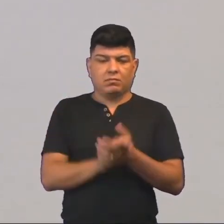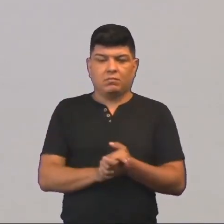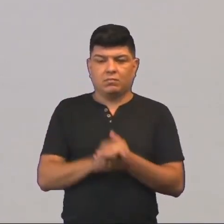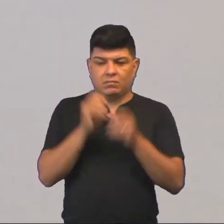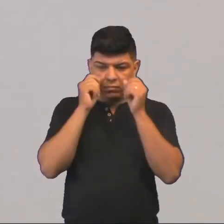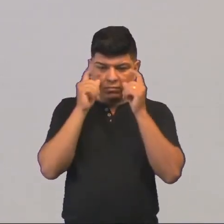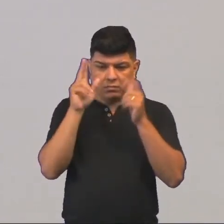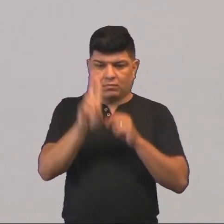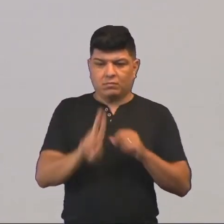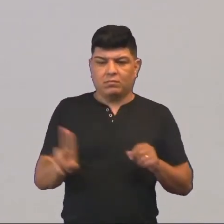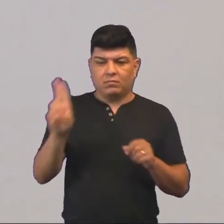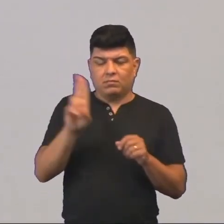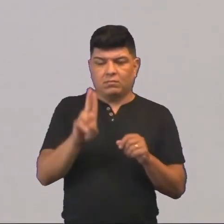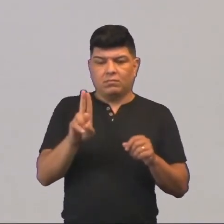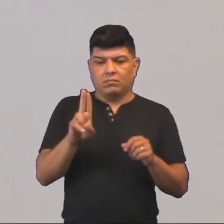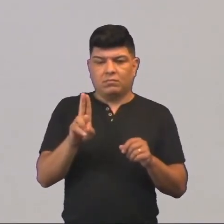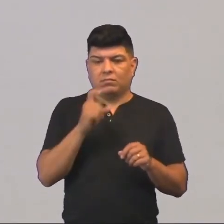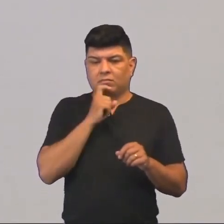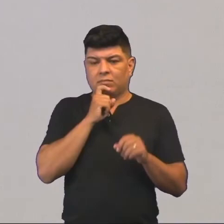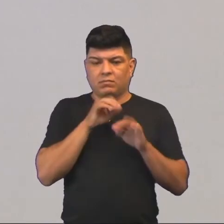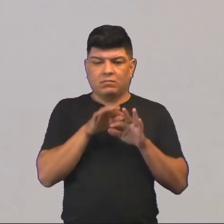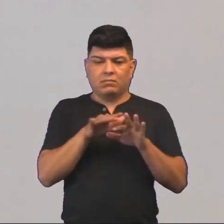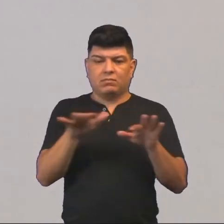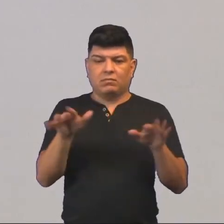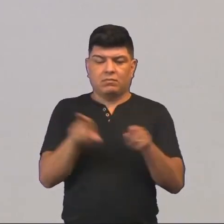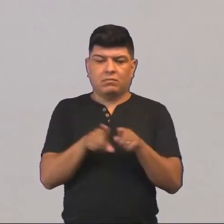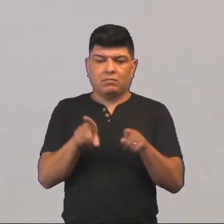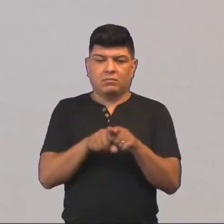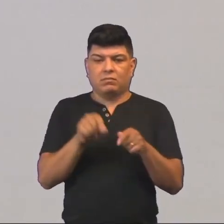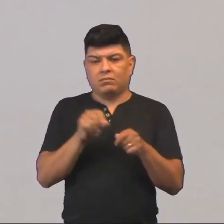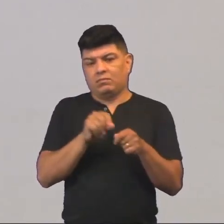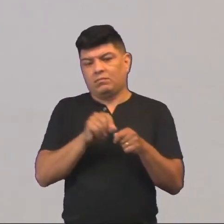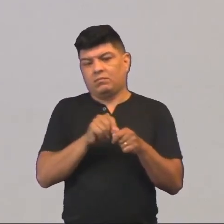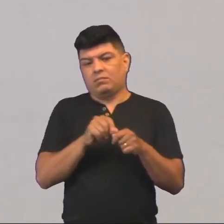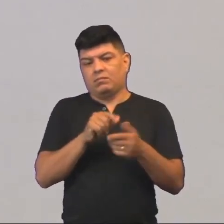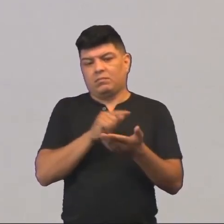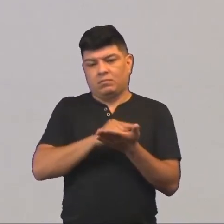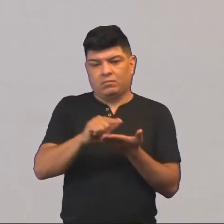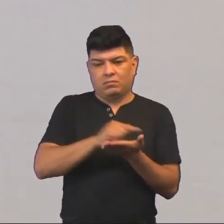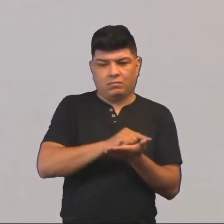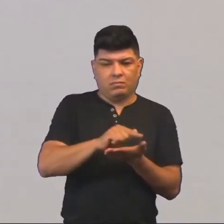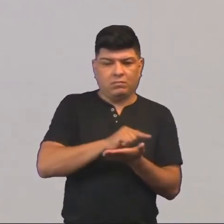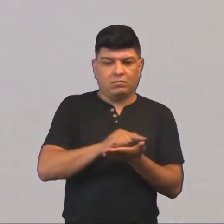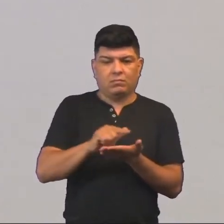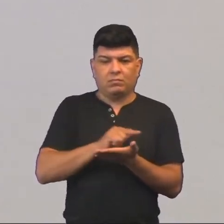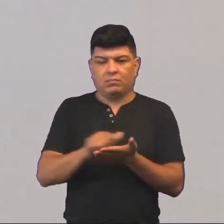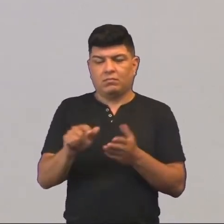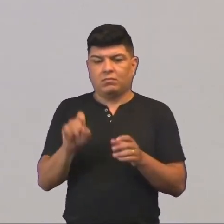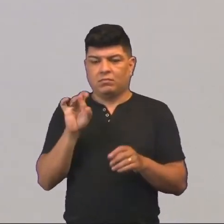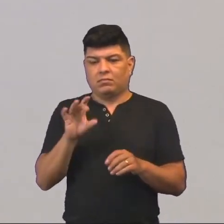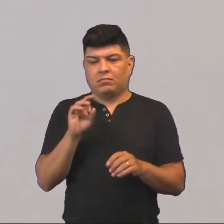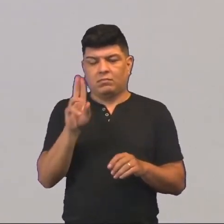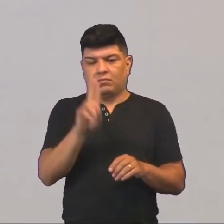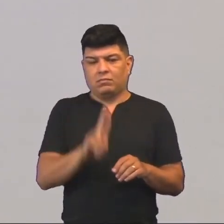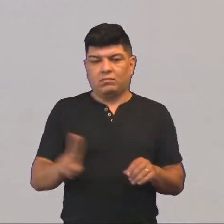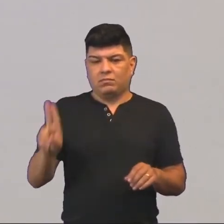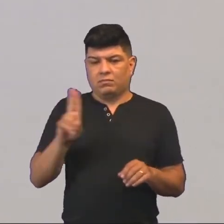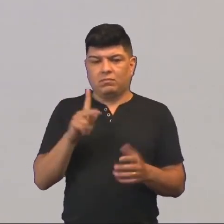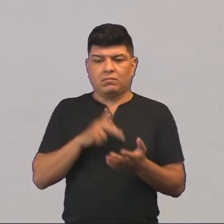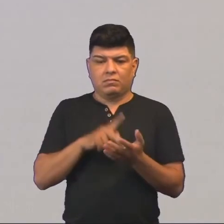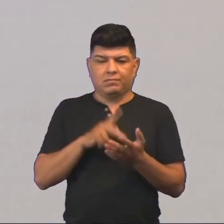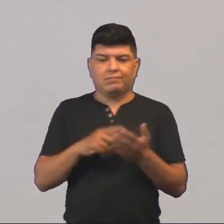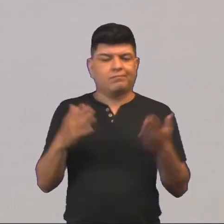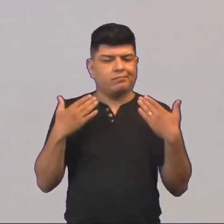A atenção ao uso e manutenção do aparelho de ar-condicionado é você realizar a limpeza periódica e usar somente nos momentos